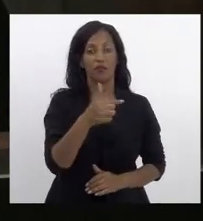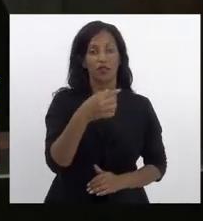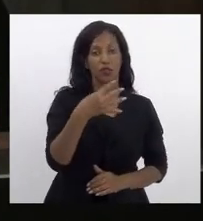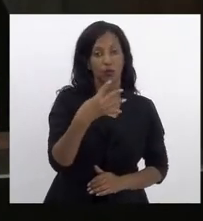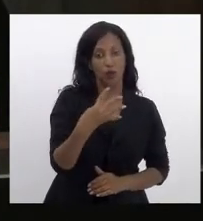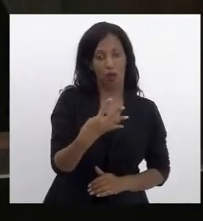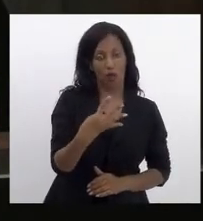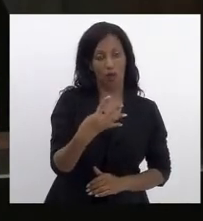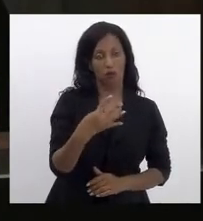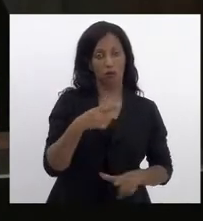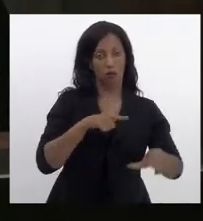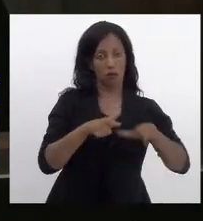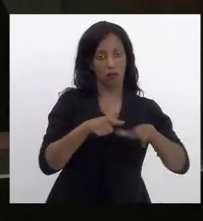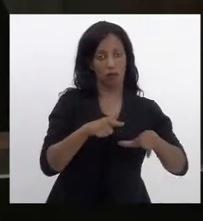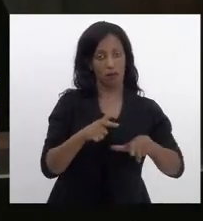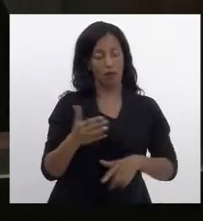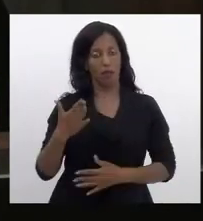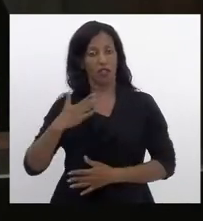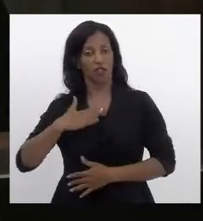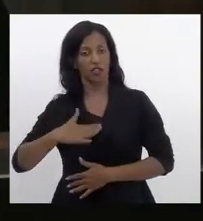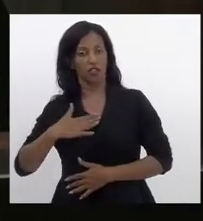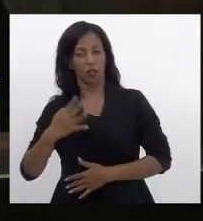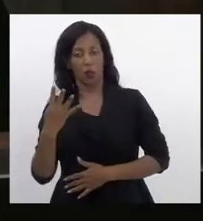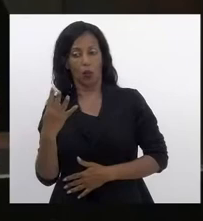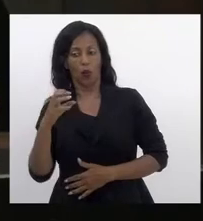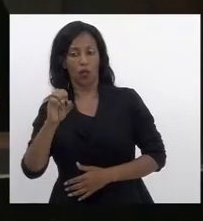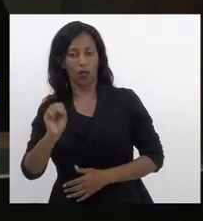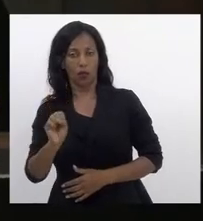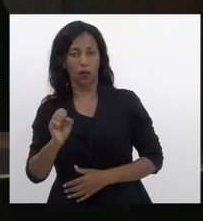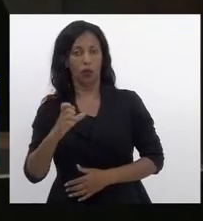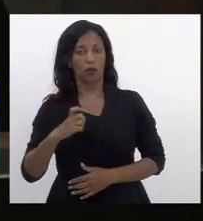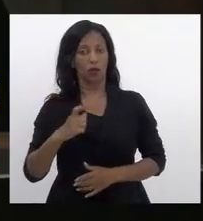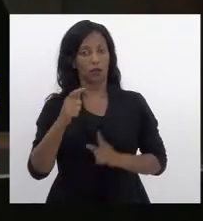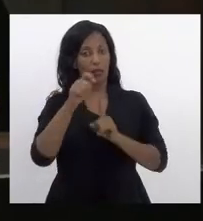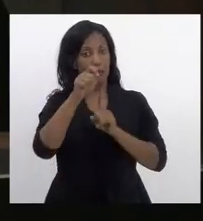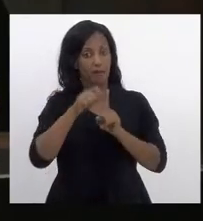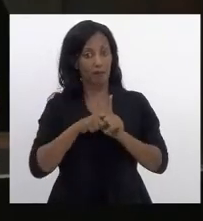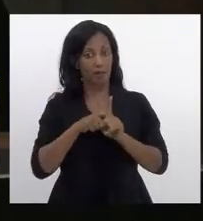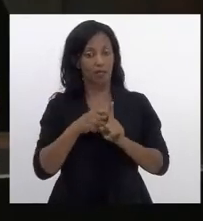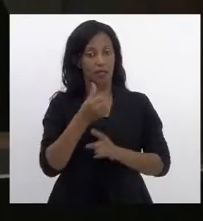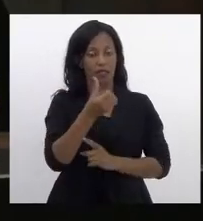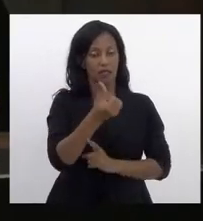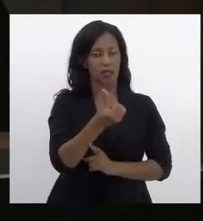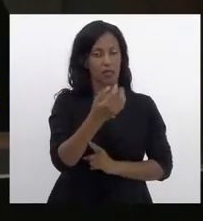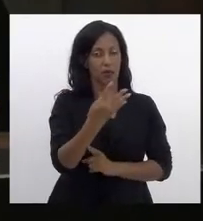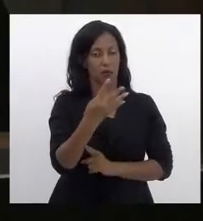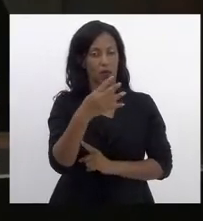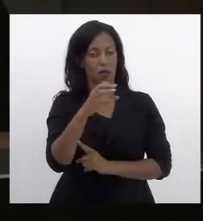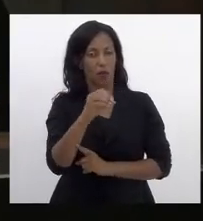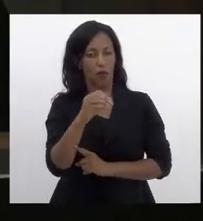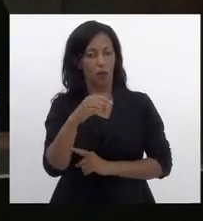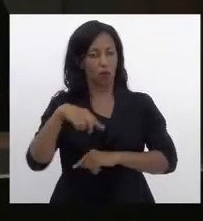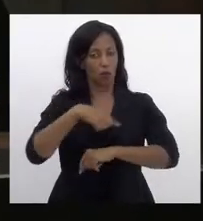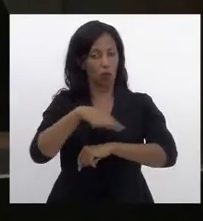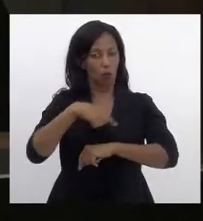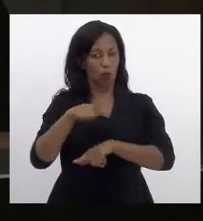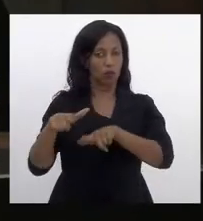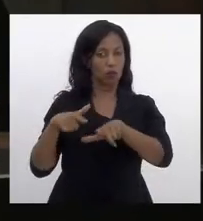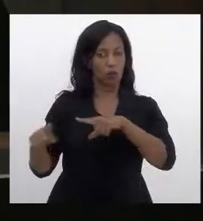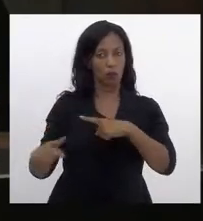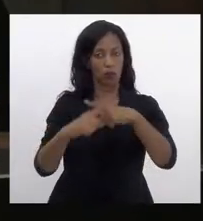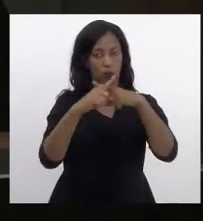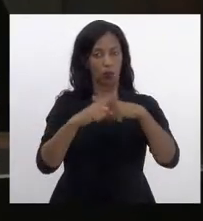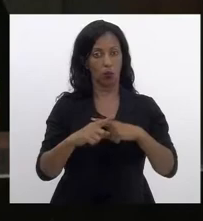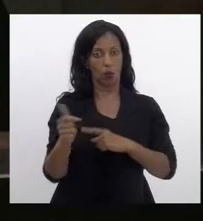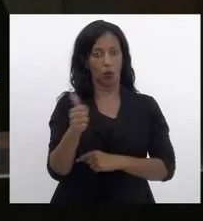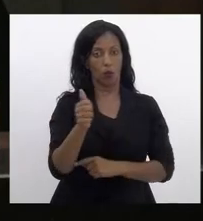24/48. Tem meses que ele chega a trabalhar 264 horas, multiplicado por 11 dias, 11 meses,